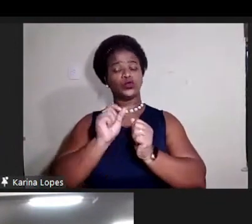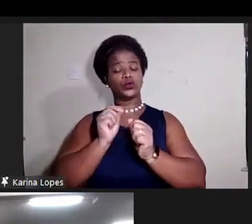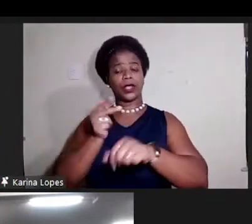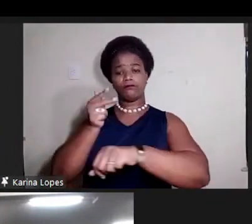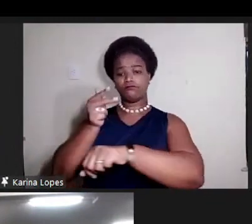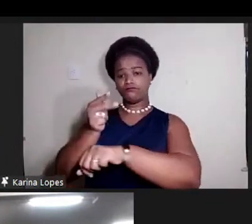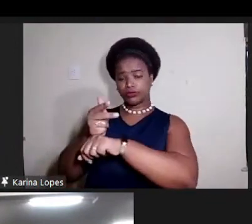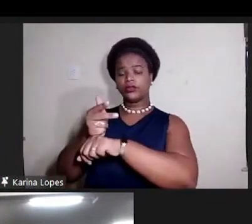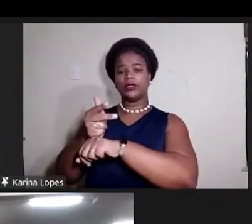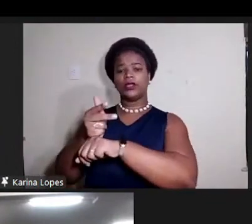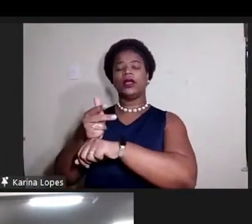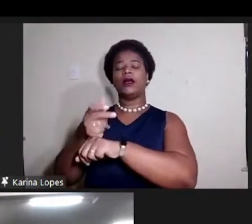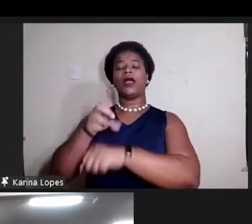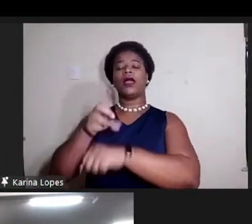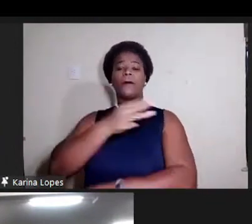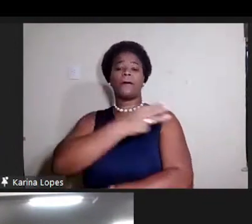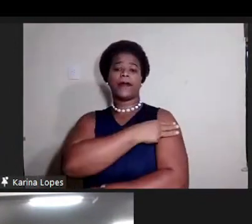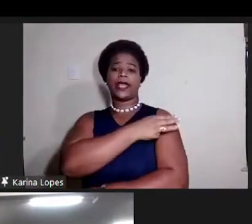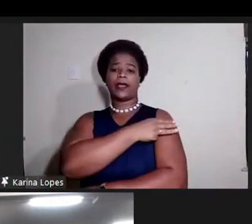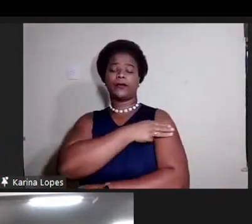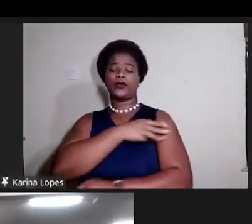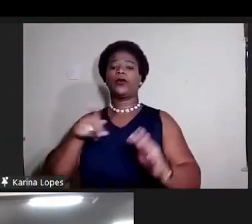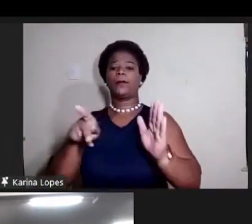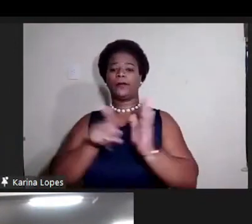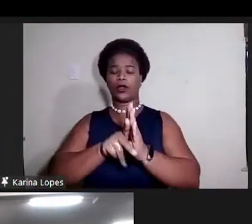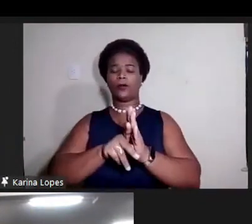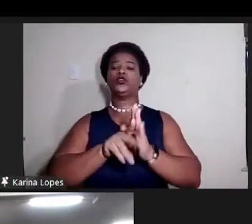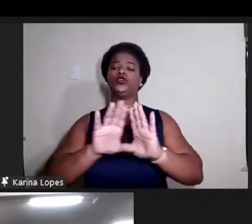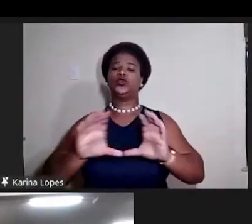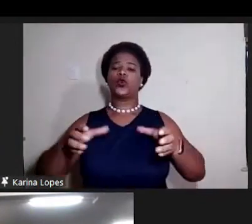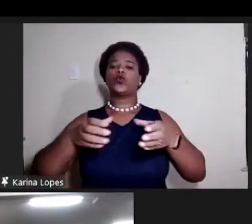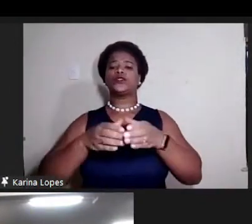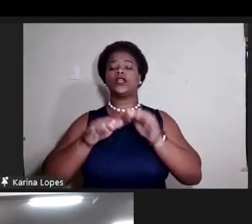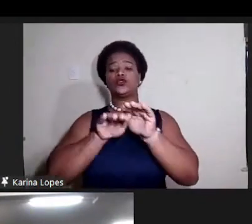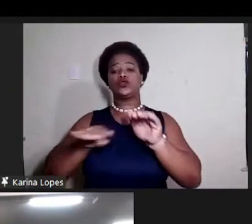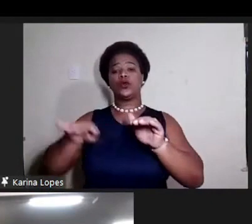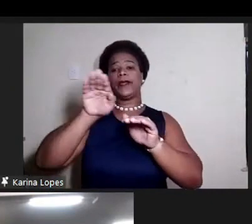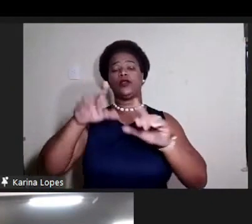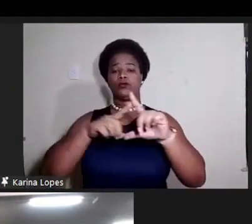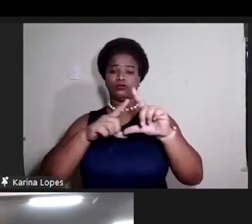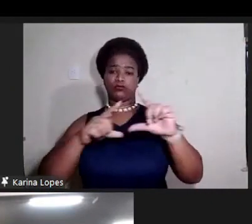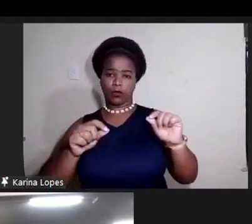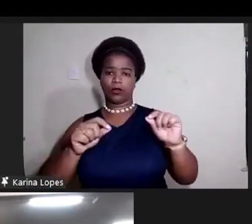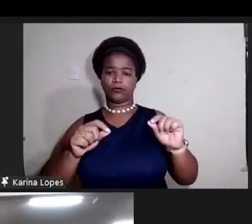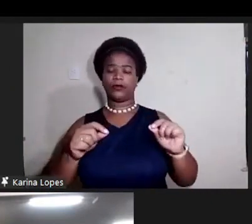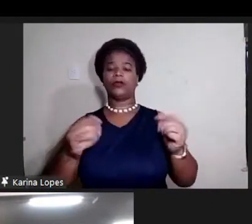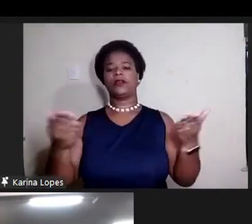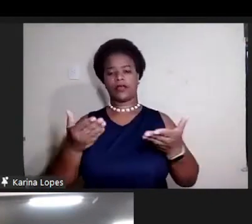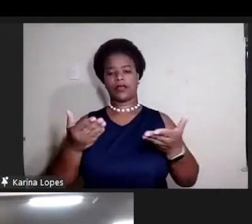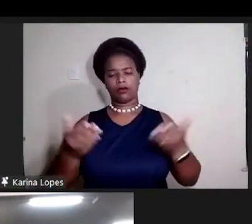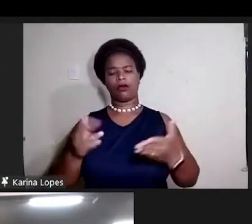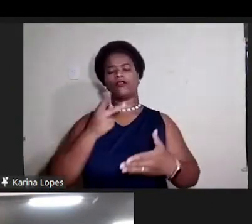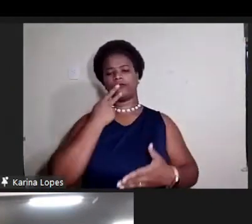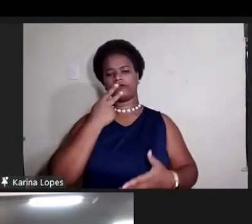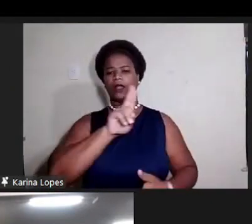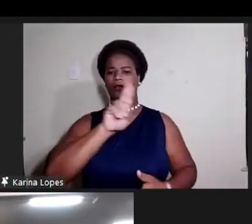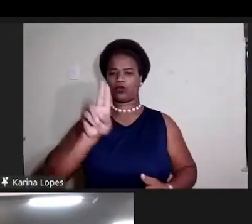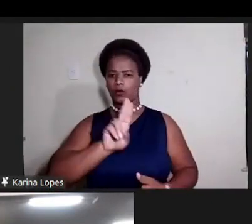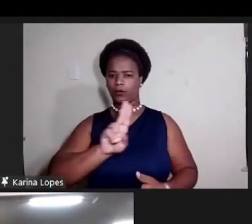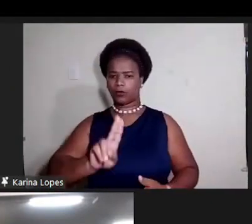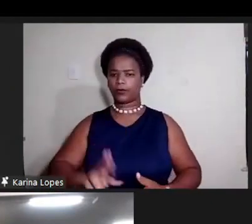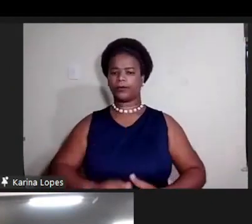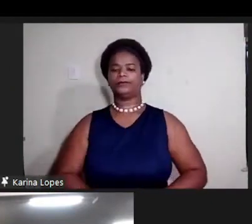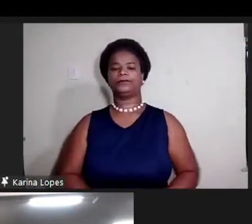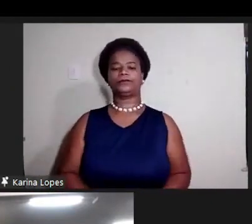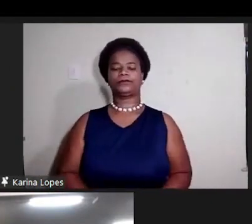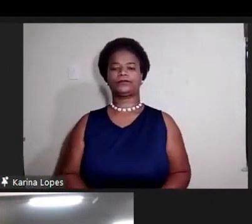os membros do Egrégio Conselho Superior da UFJF, aos quais fazemos referência. A